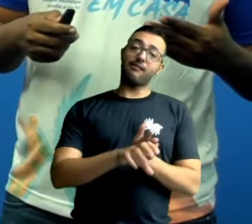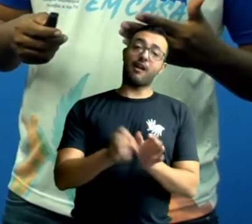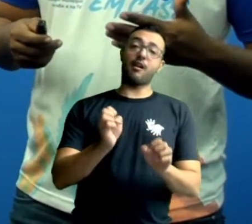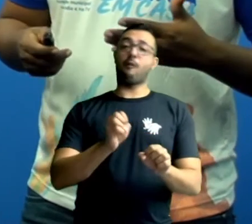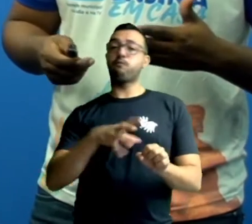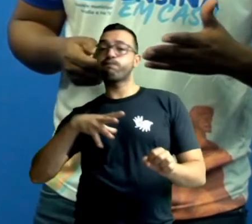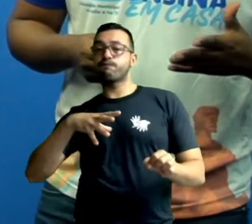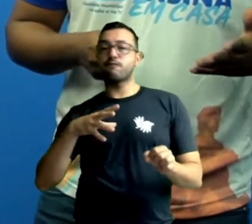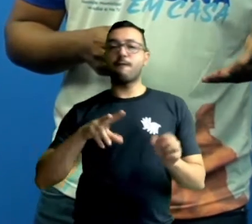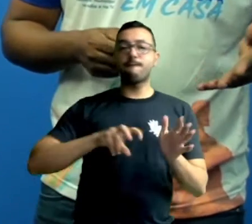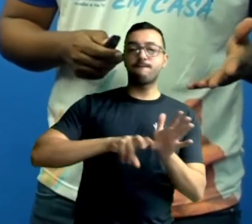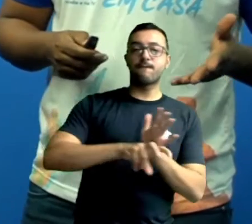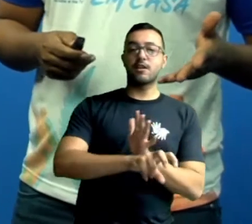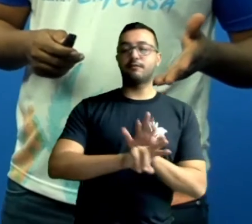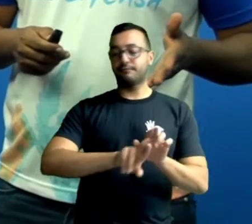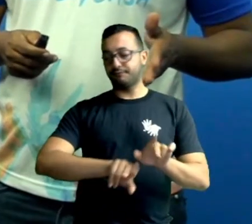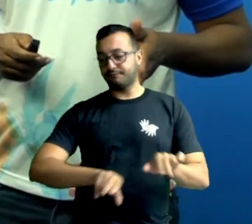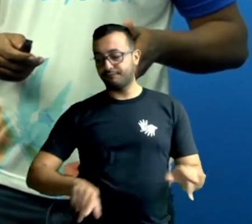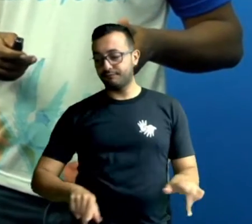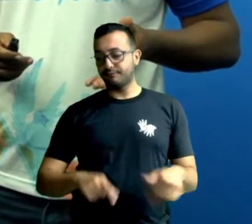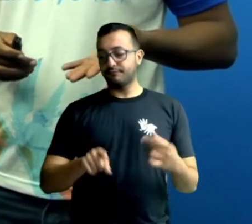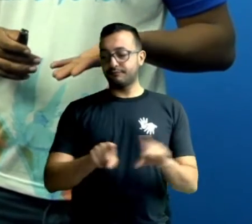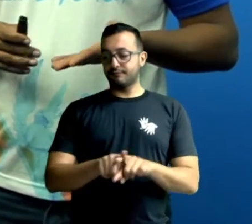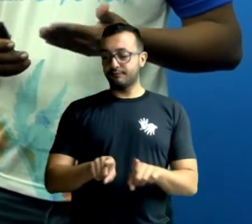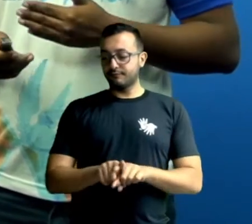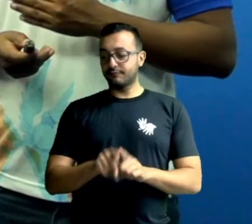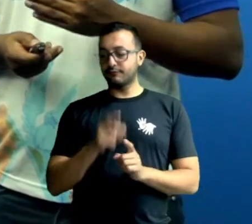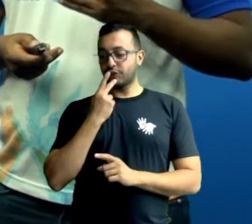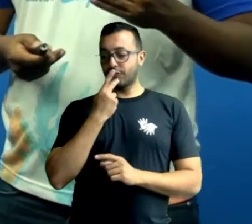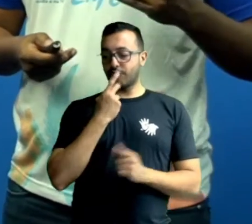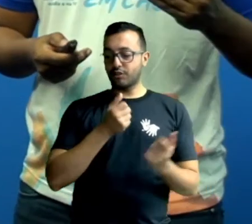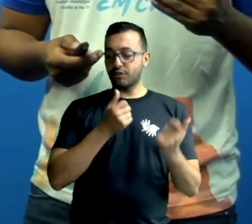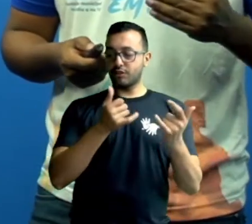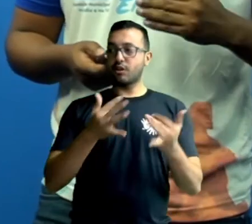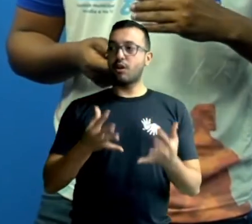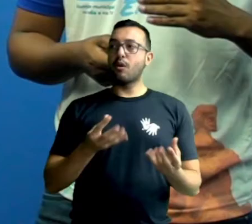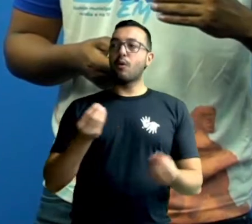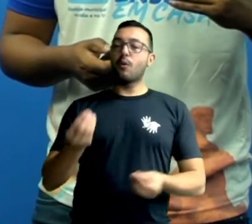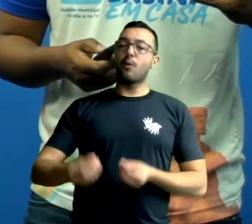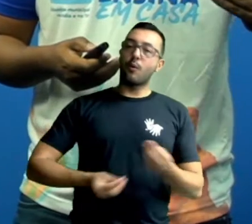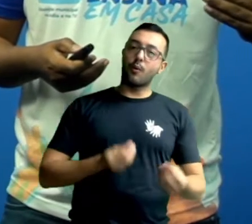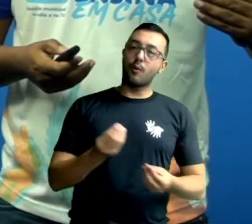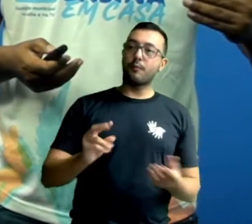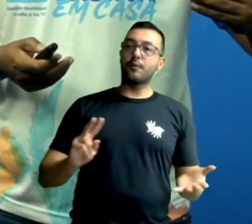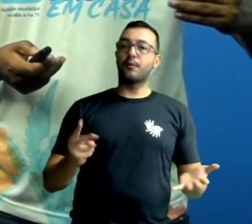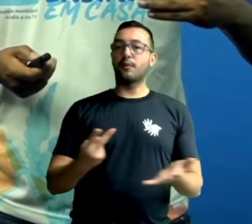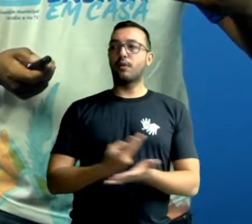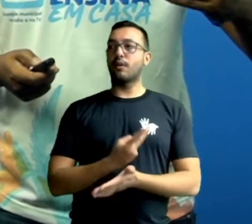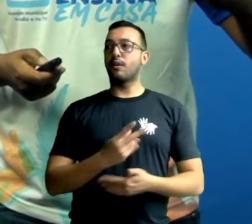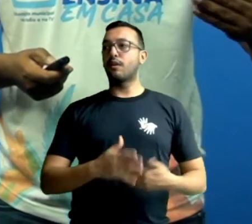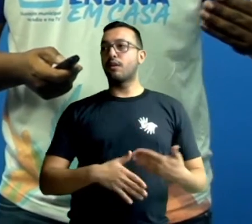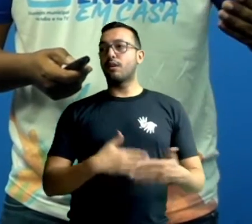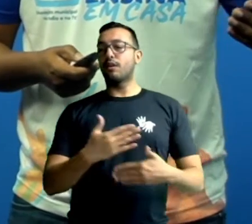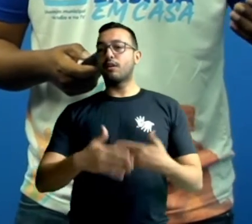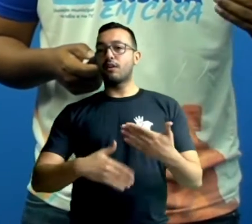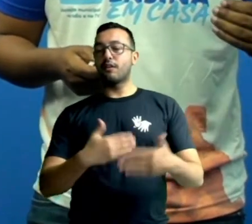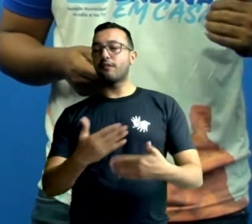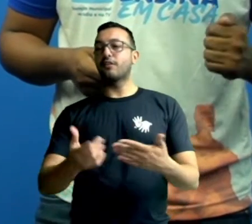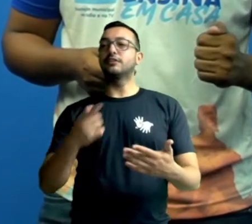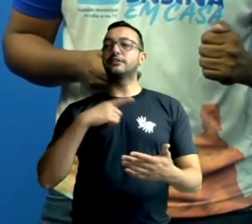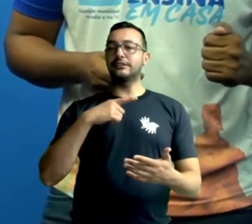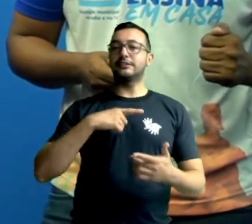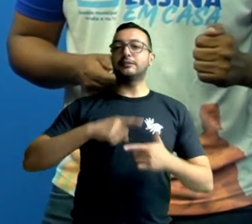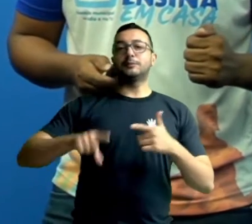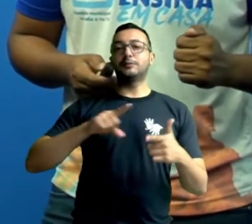vírus. E falaremos como ocorre o processo de uma infecção